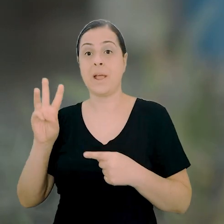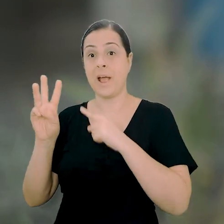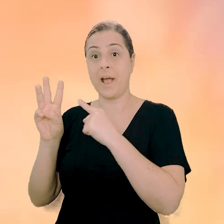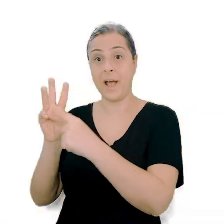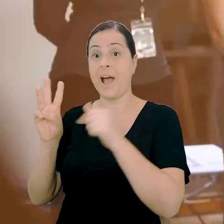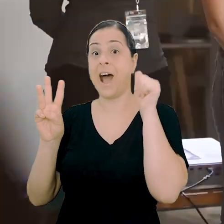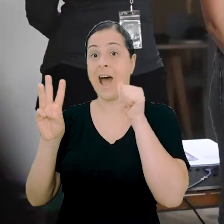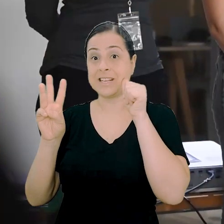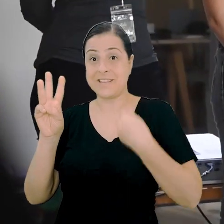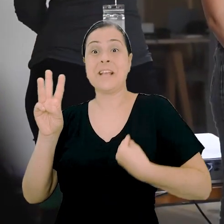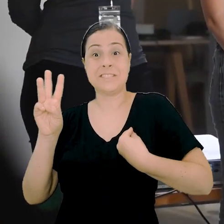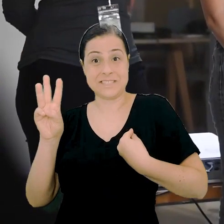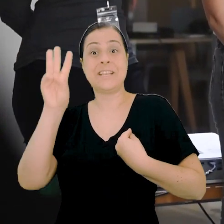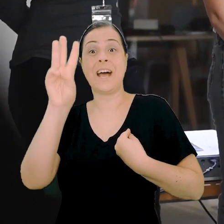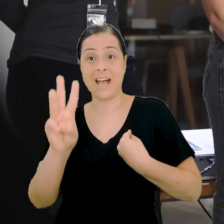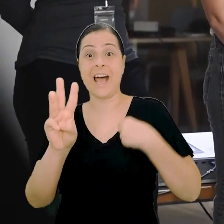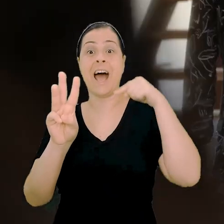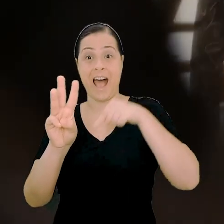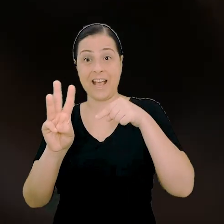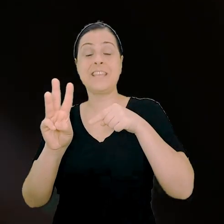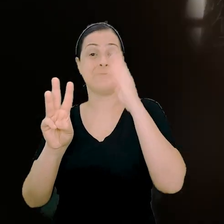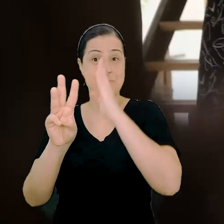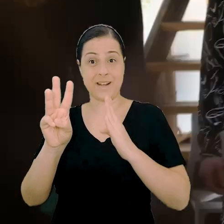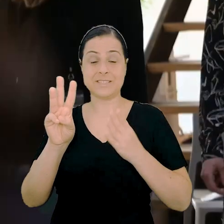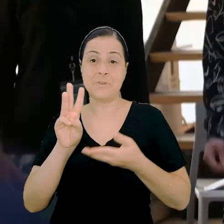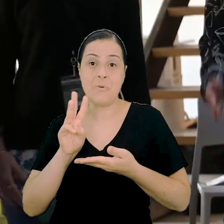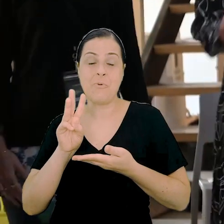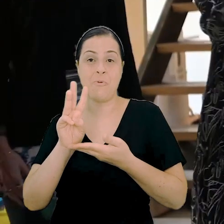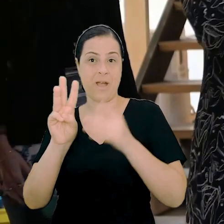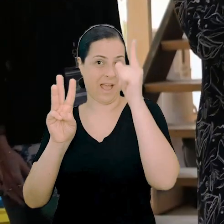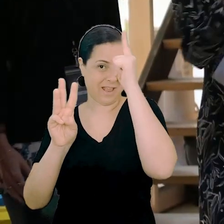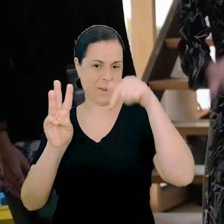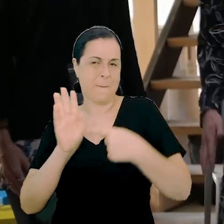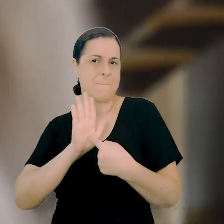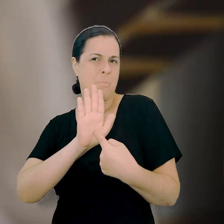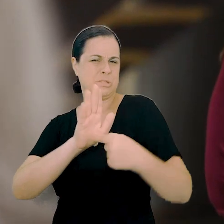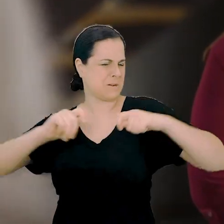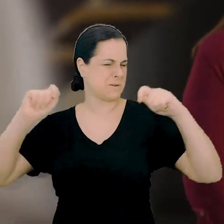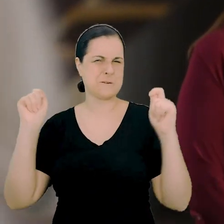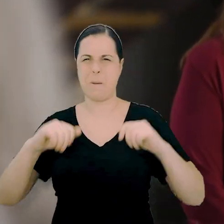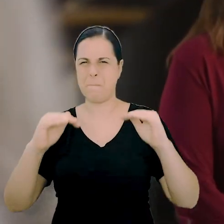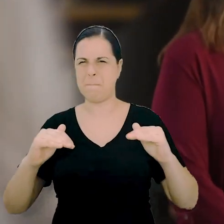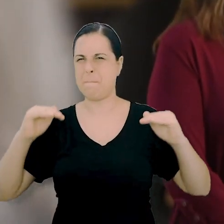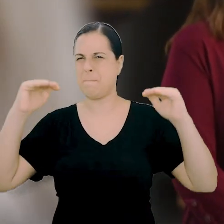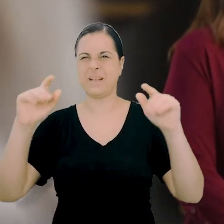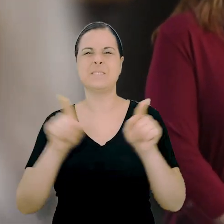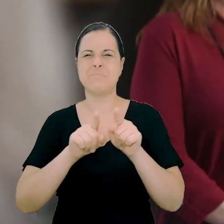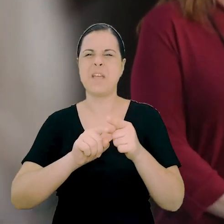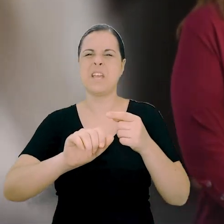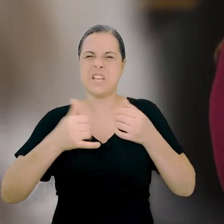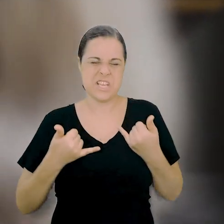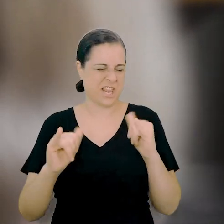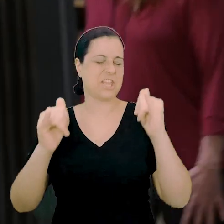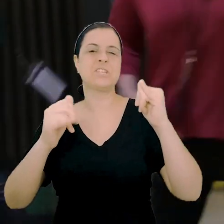três diretoras de Carlotas Brasil aqui, que não trouxeram só a super competência delas, mas também toda a energia,